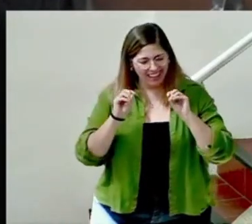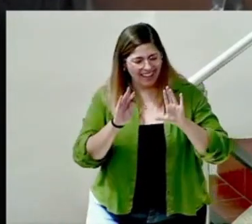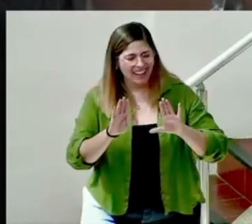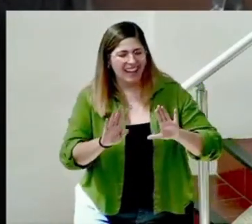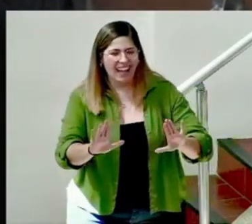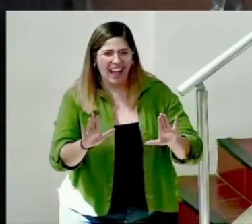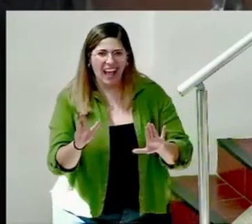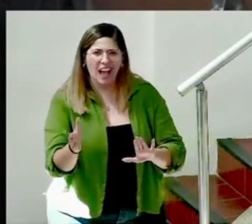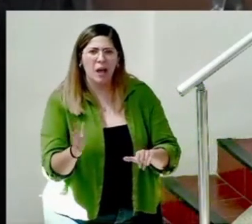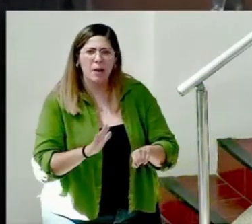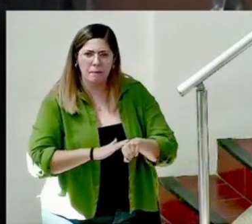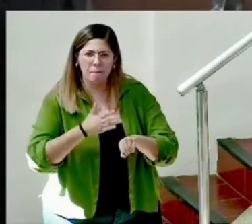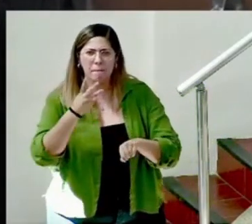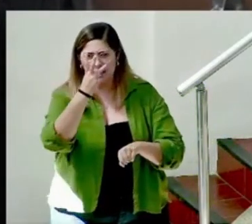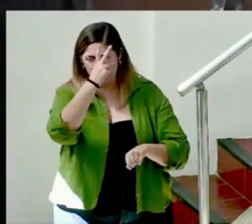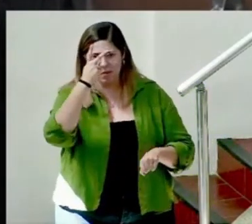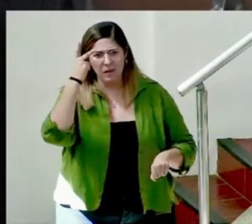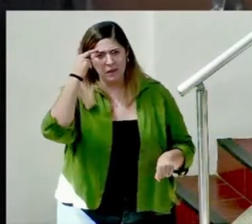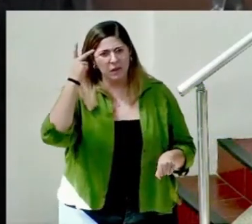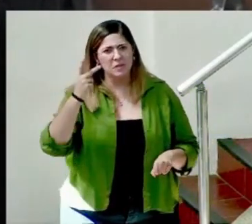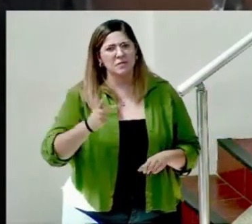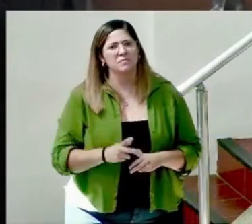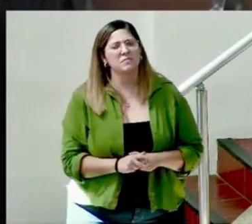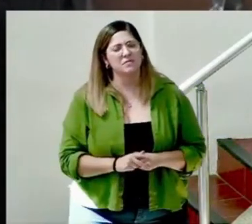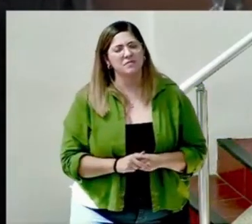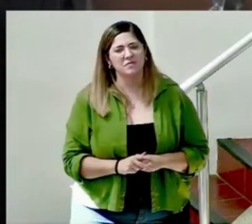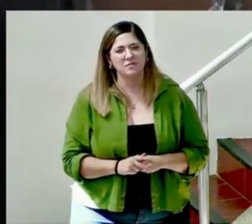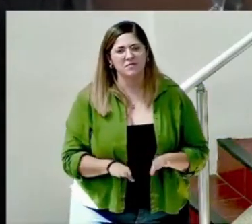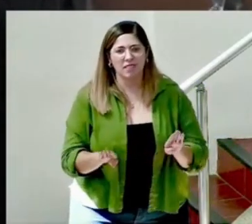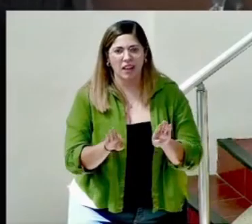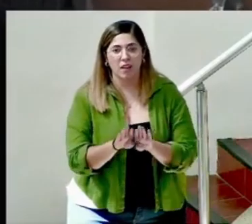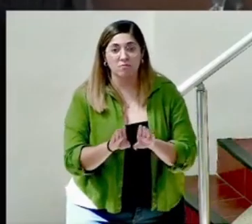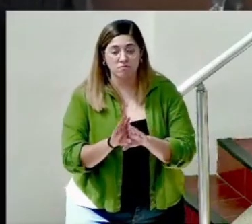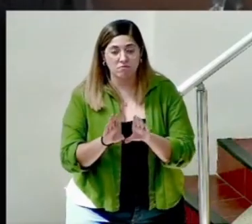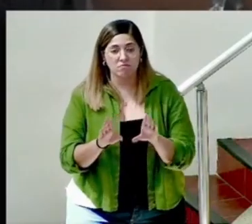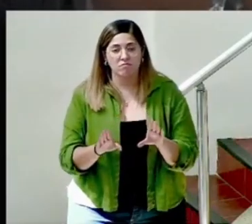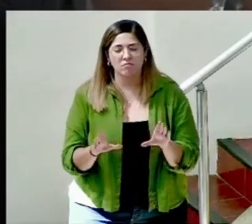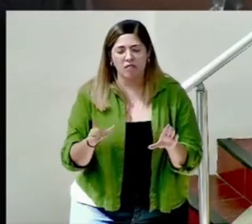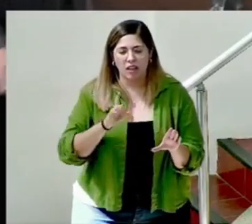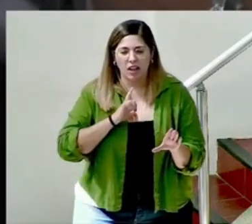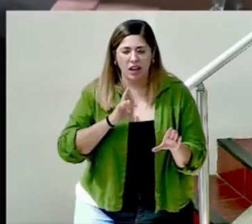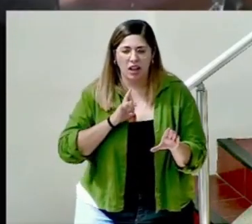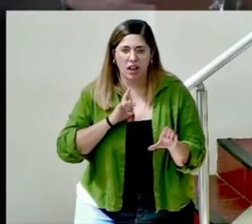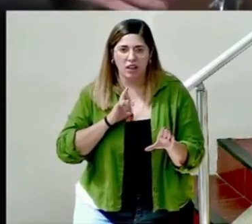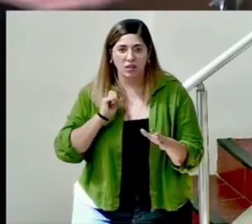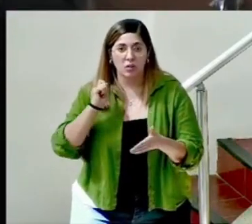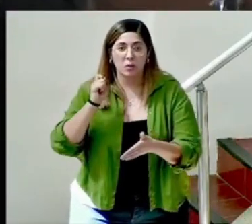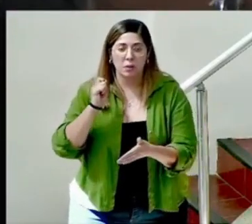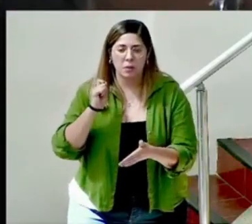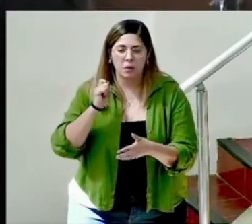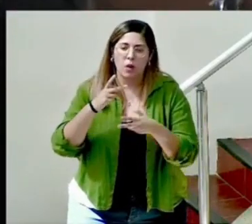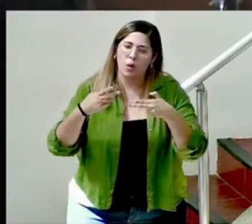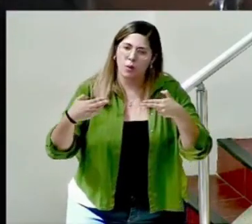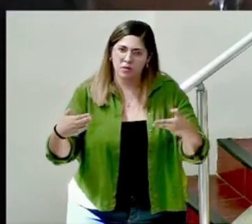assim como este irmão, dono desta empresa nos Estados Unidos, tem abençoado pessoas no mundo inteiro, missões